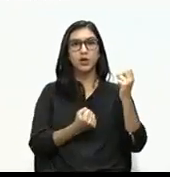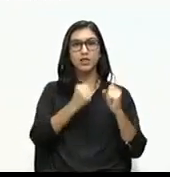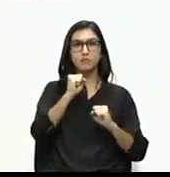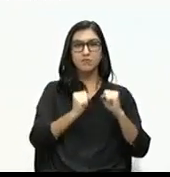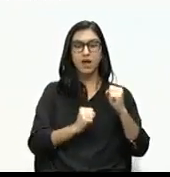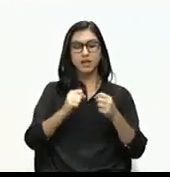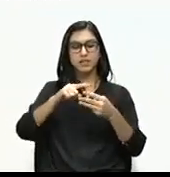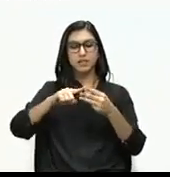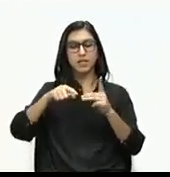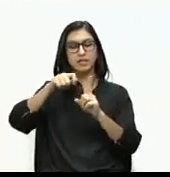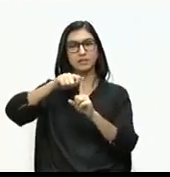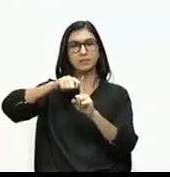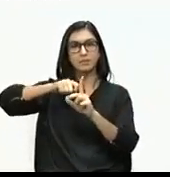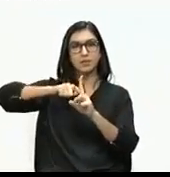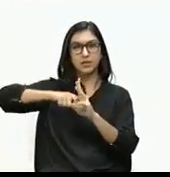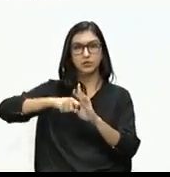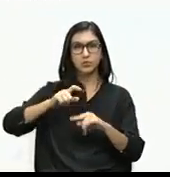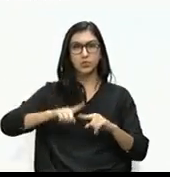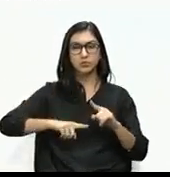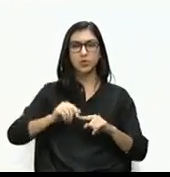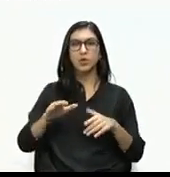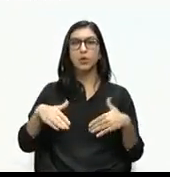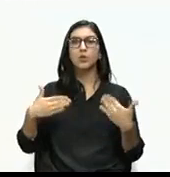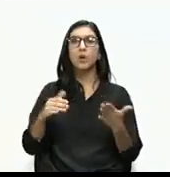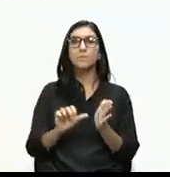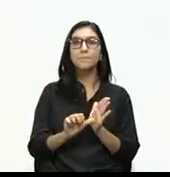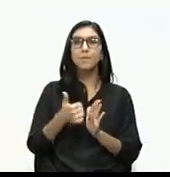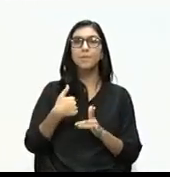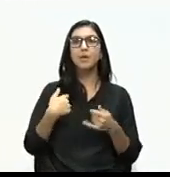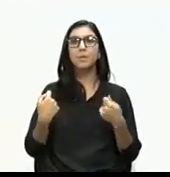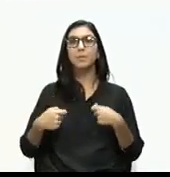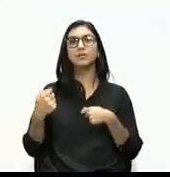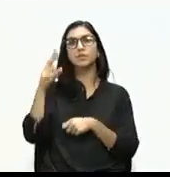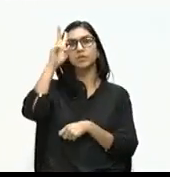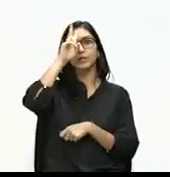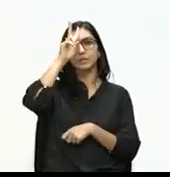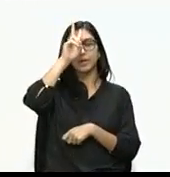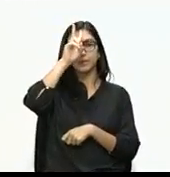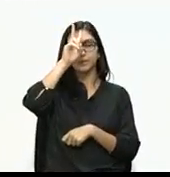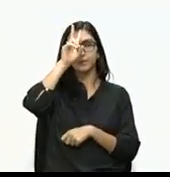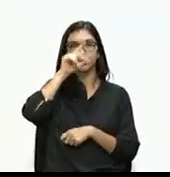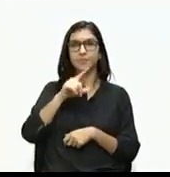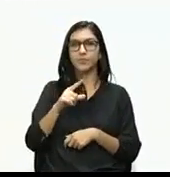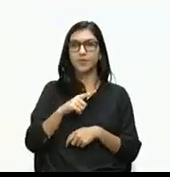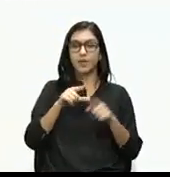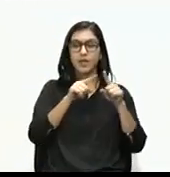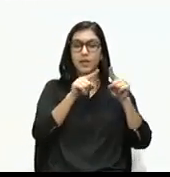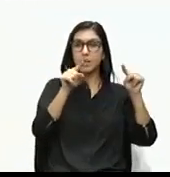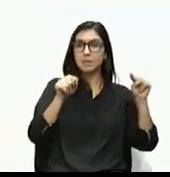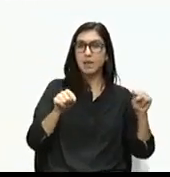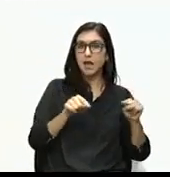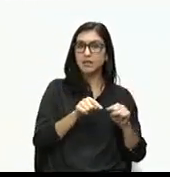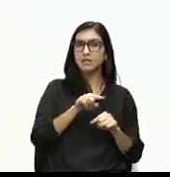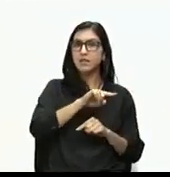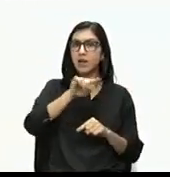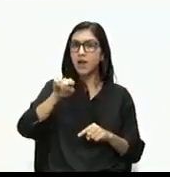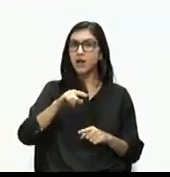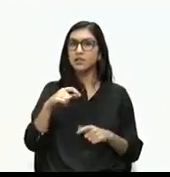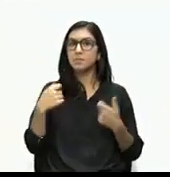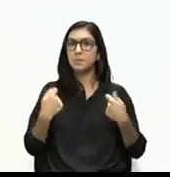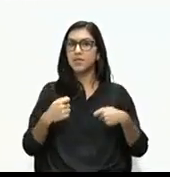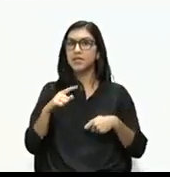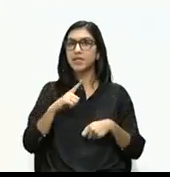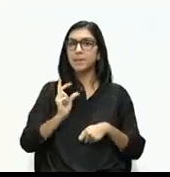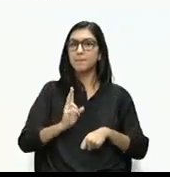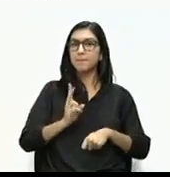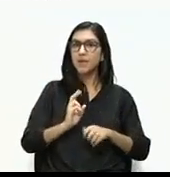nos 3 primeiros meses de produção. Qual que é a primeira coisa que eu preciso lembrar? Que as matrizes, elas têm que ter a